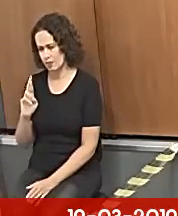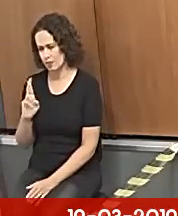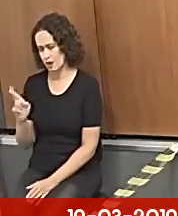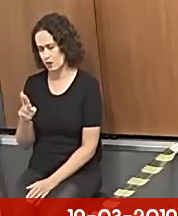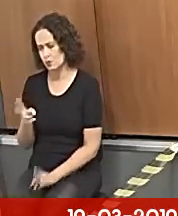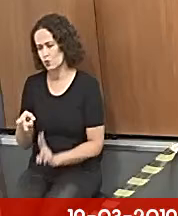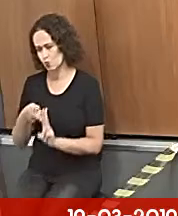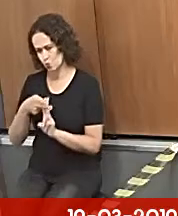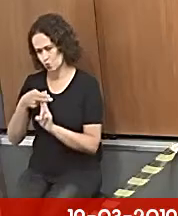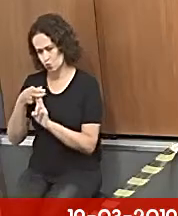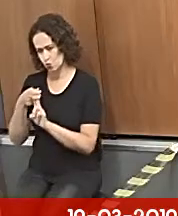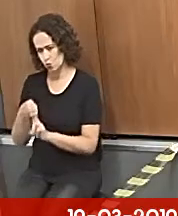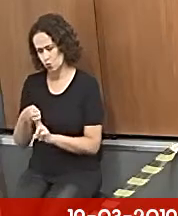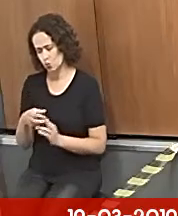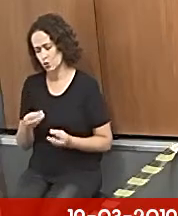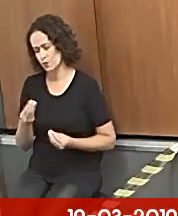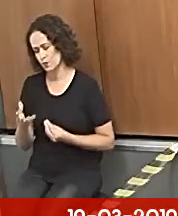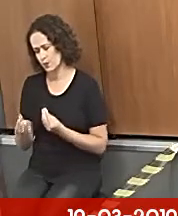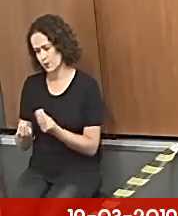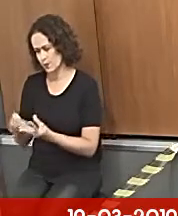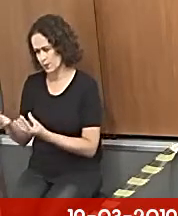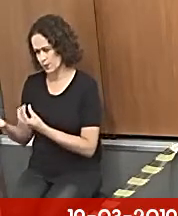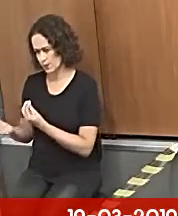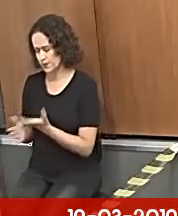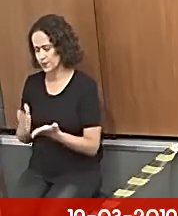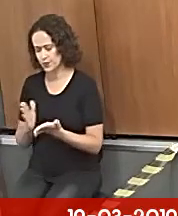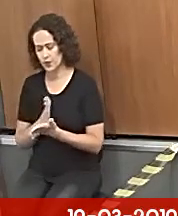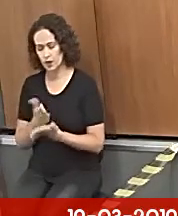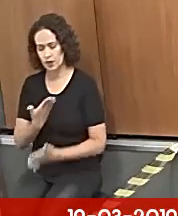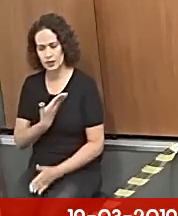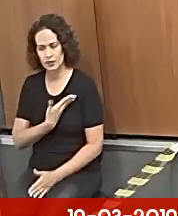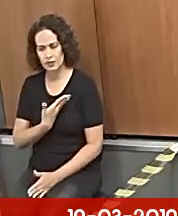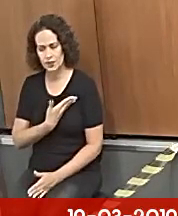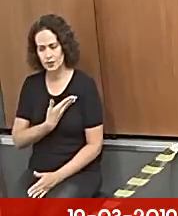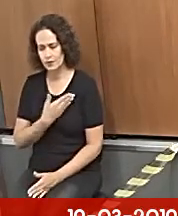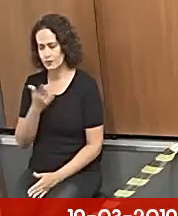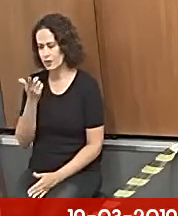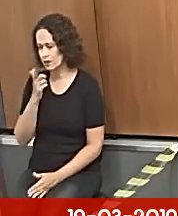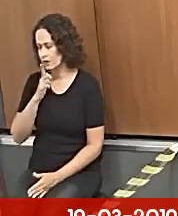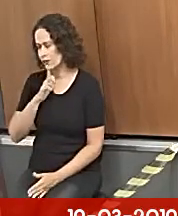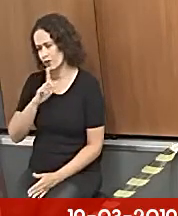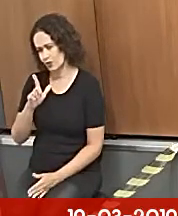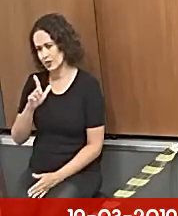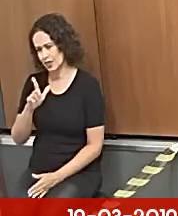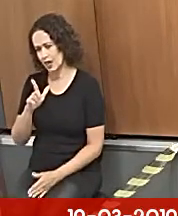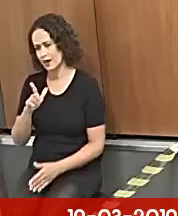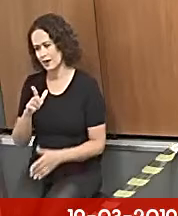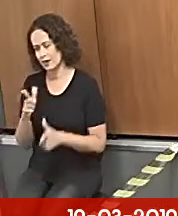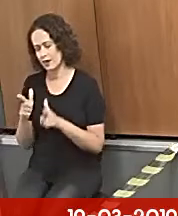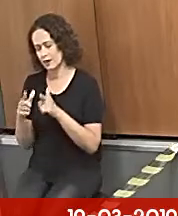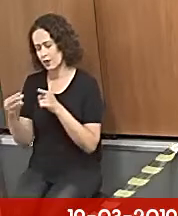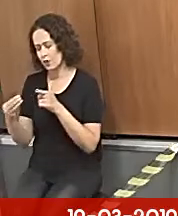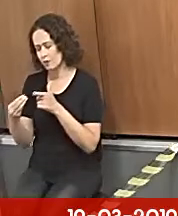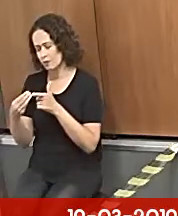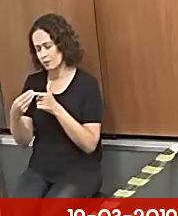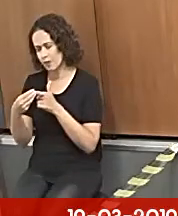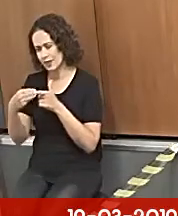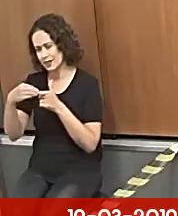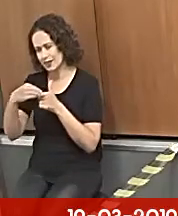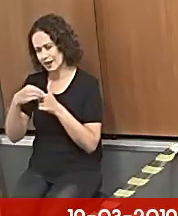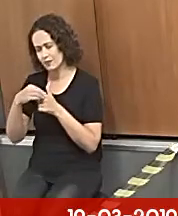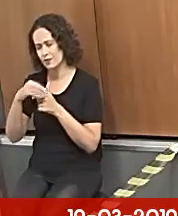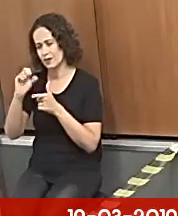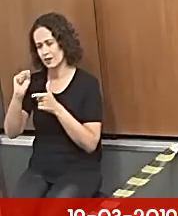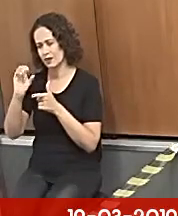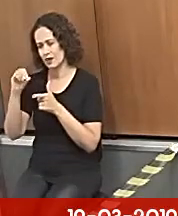não muitos amigos meus estão tendo resistência não está conseguindo passar a sonda na uretra tá causando sangramento e tem gente